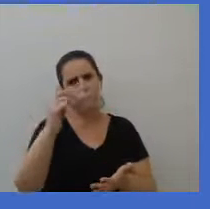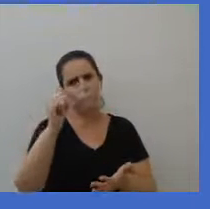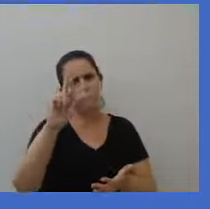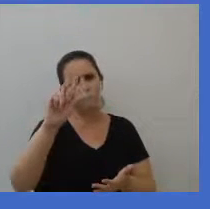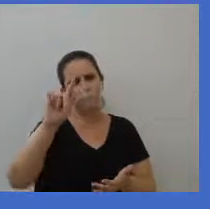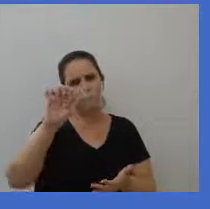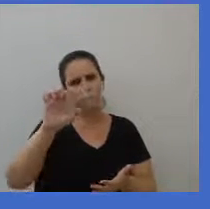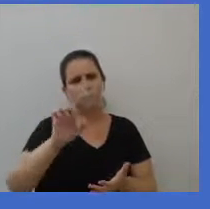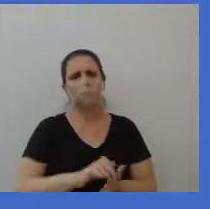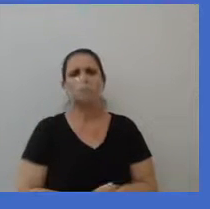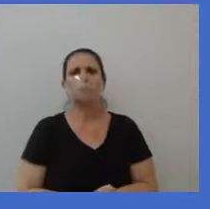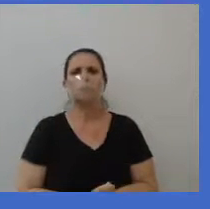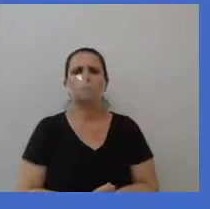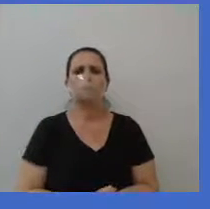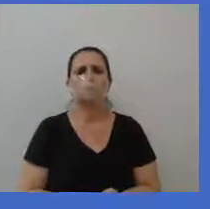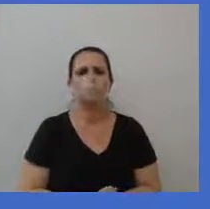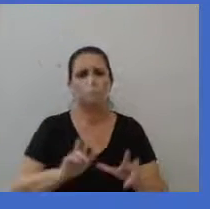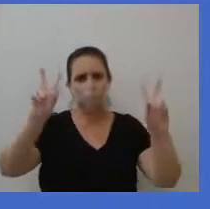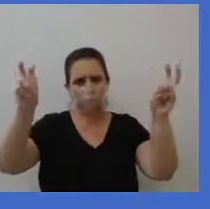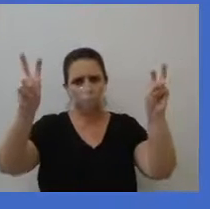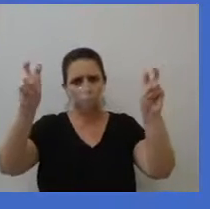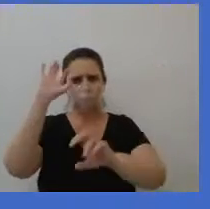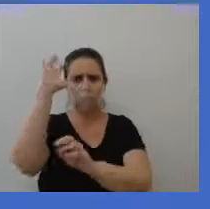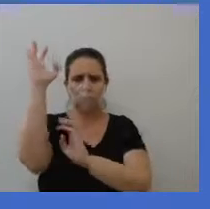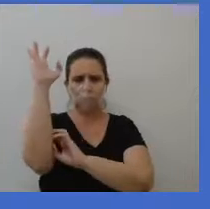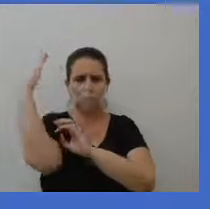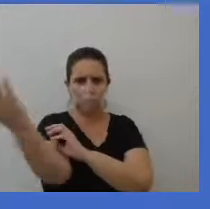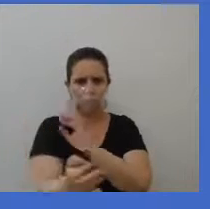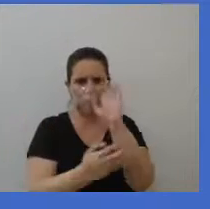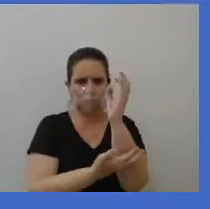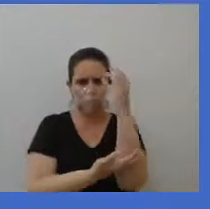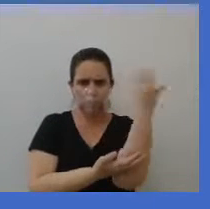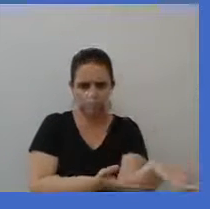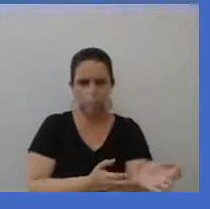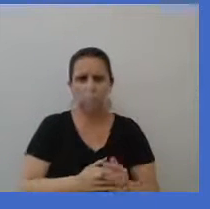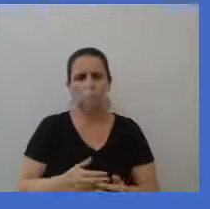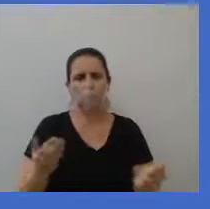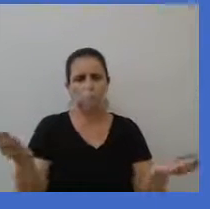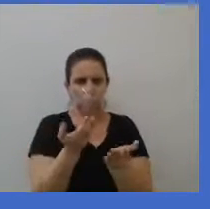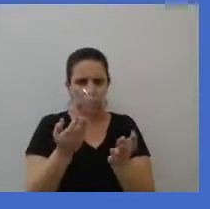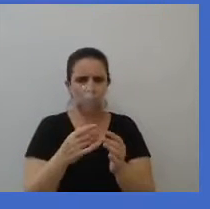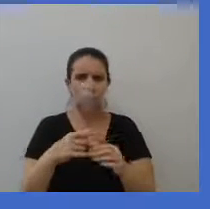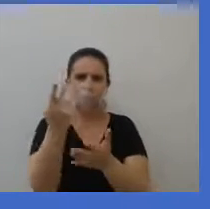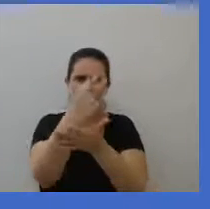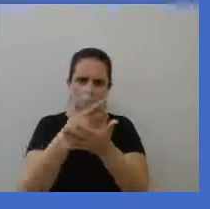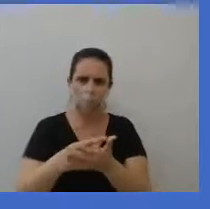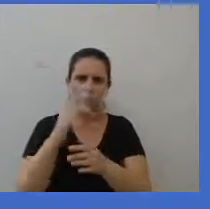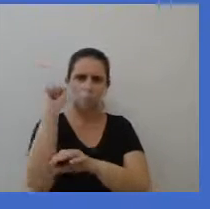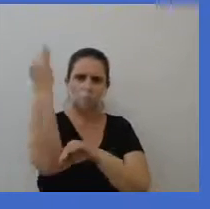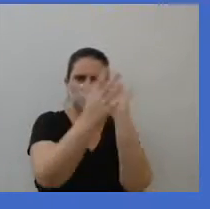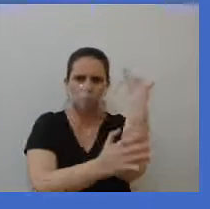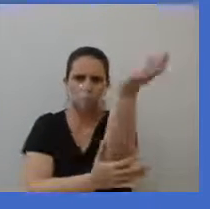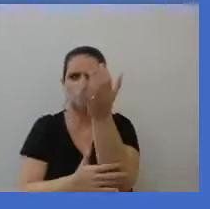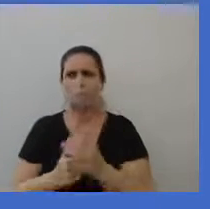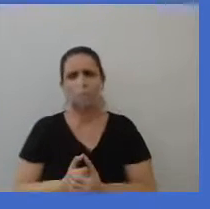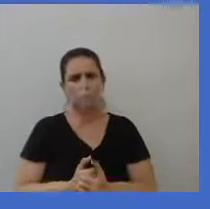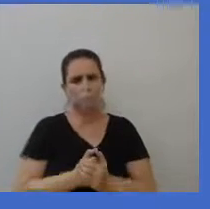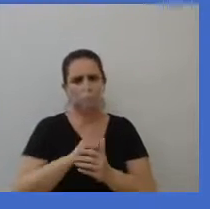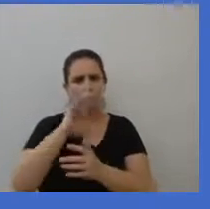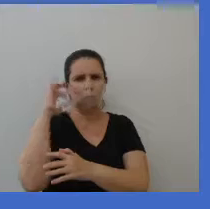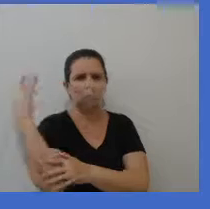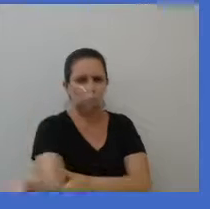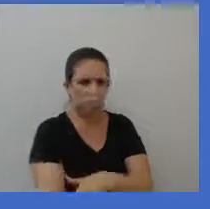dar importância. Beleza? Bem, aí eu queria pegar essa frase aqui